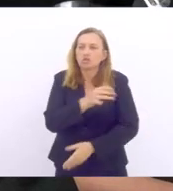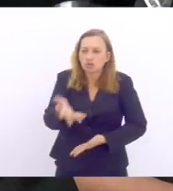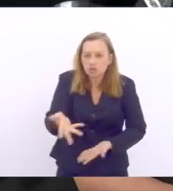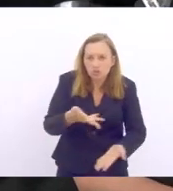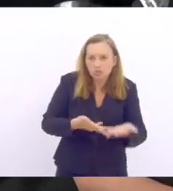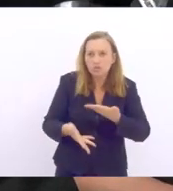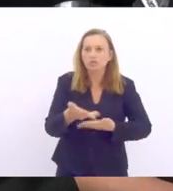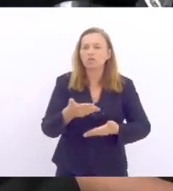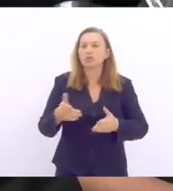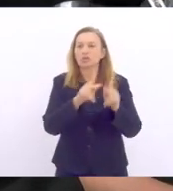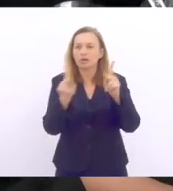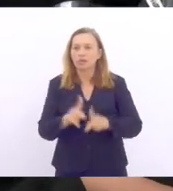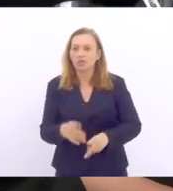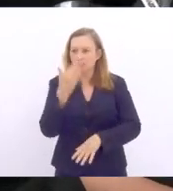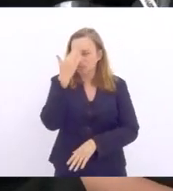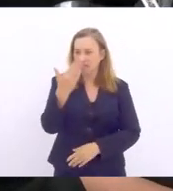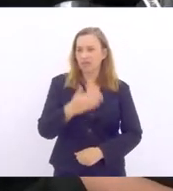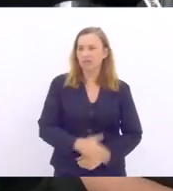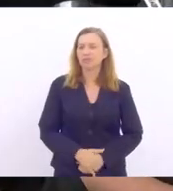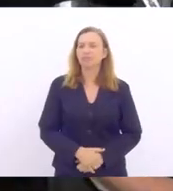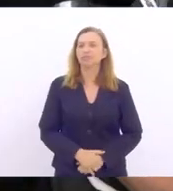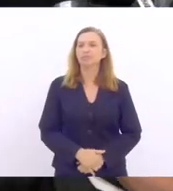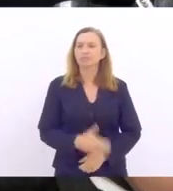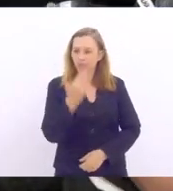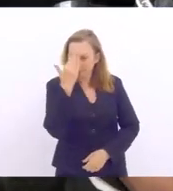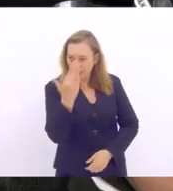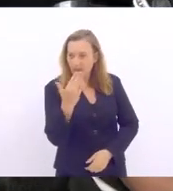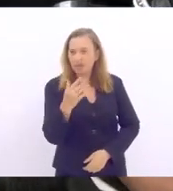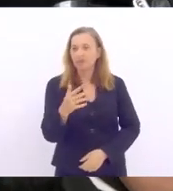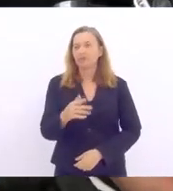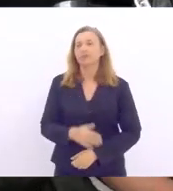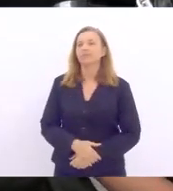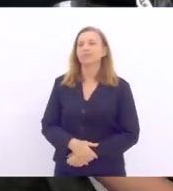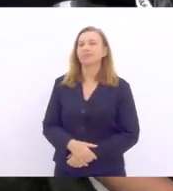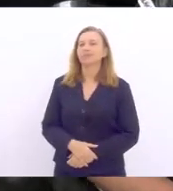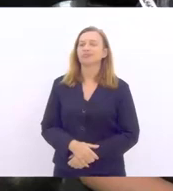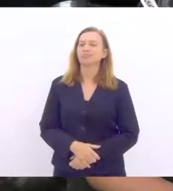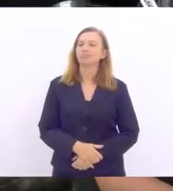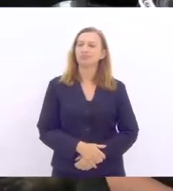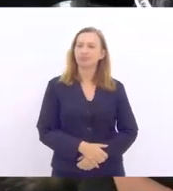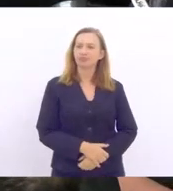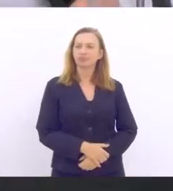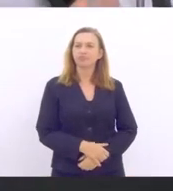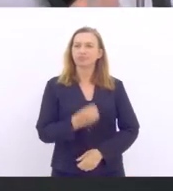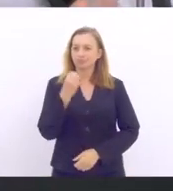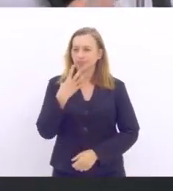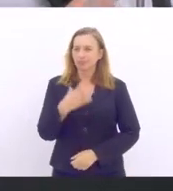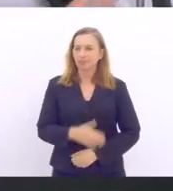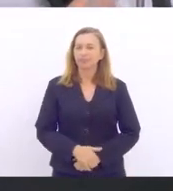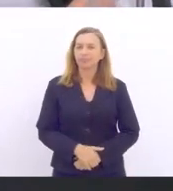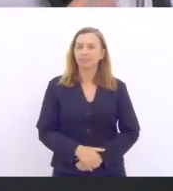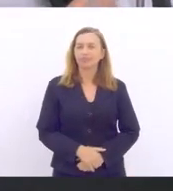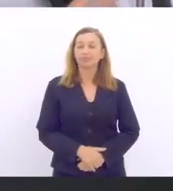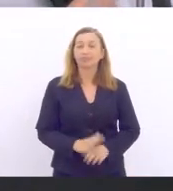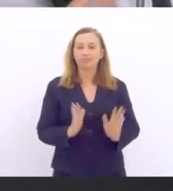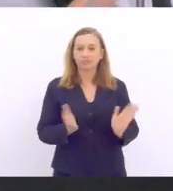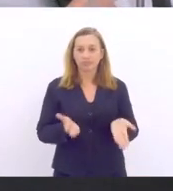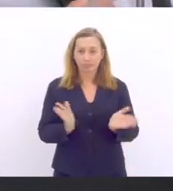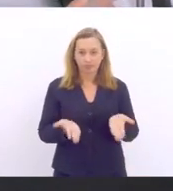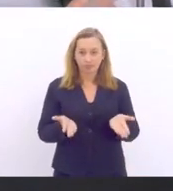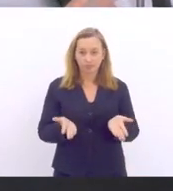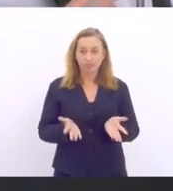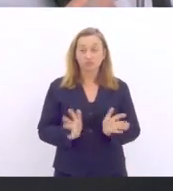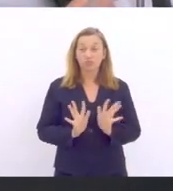pacífico. Muito obrigado, não vou me alongar. Obrigado, Mizia. Bom, estamos agora indo para